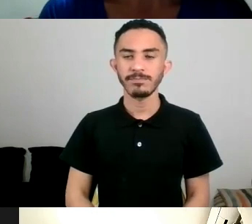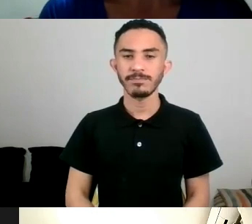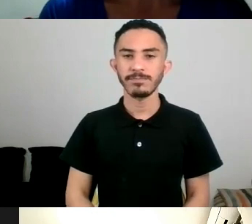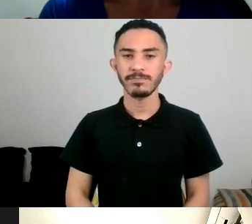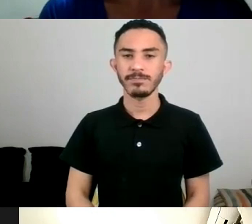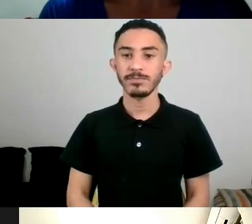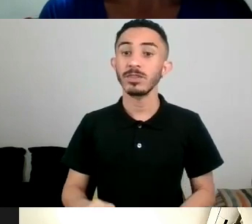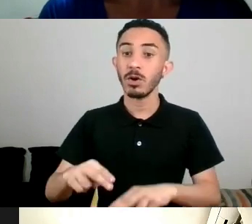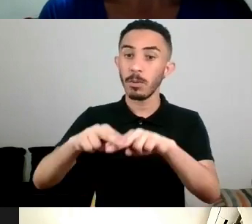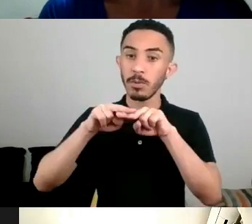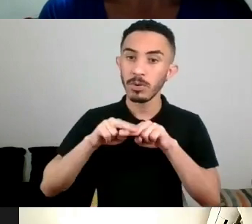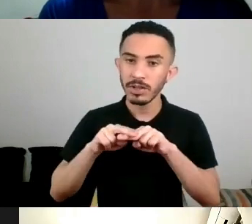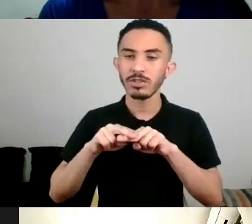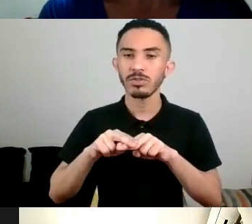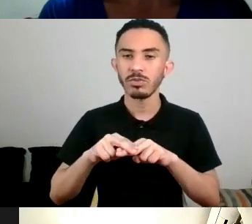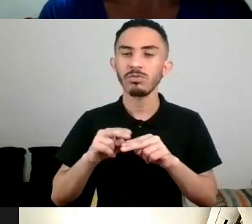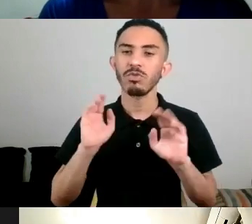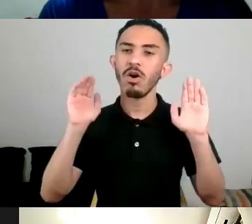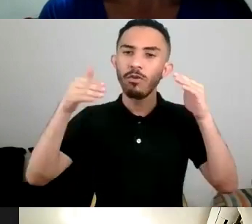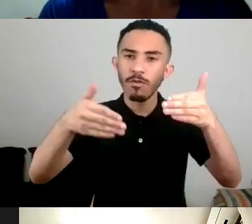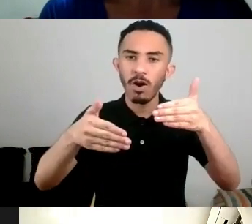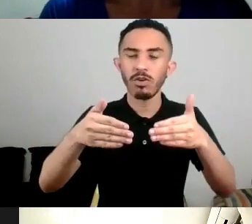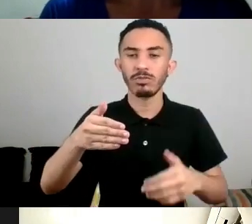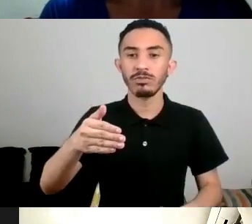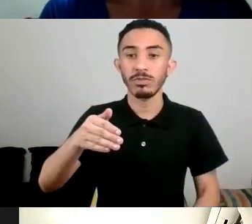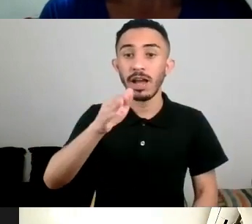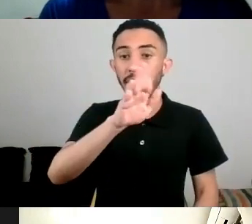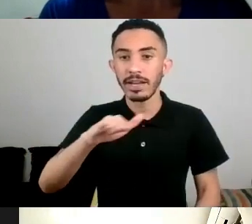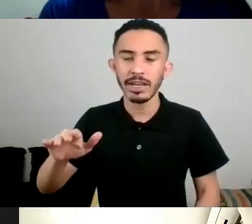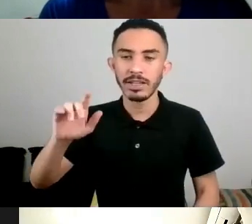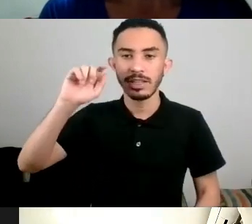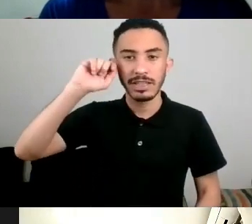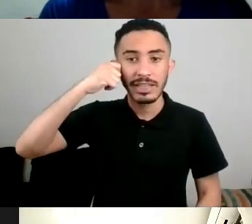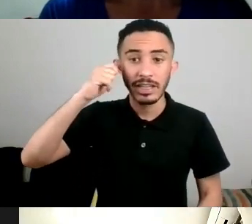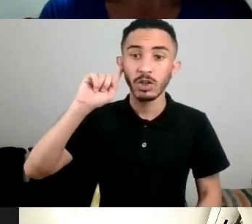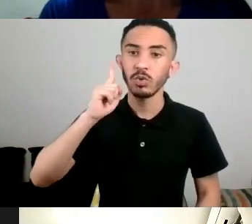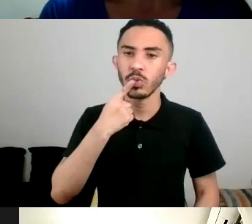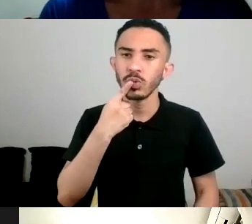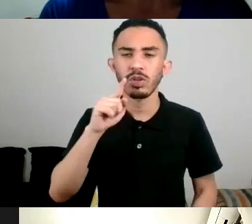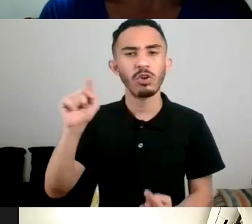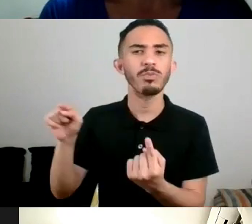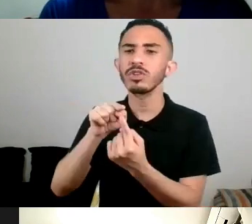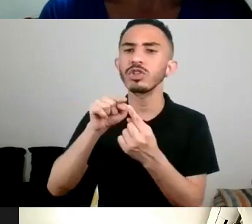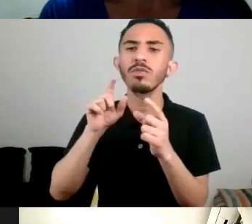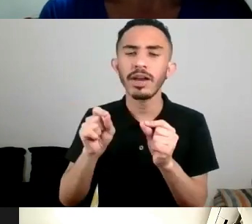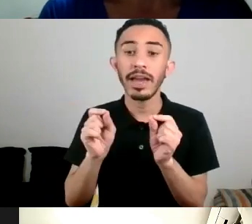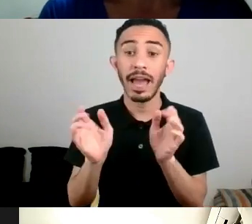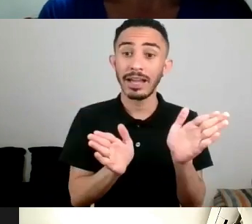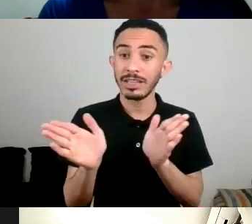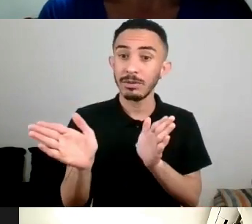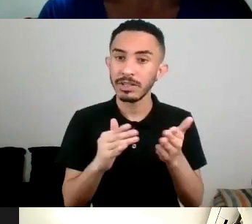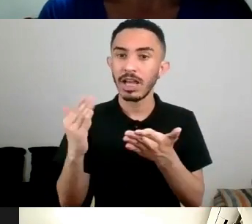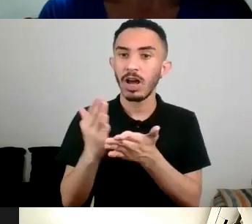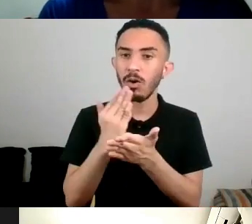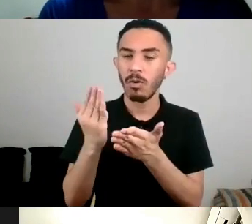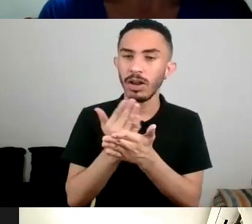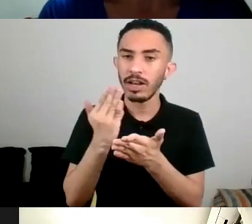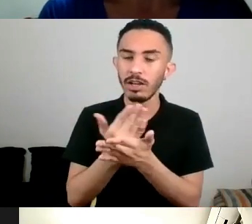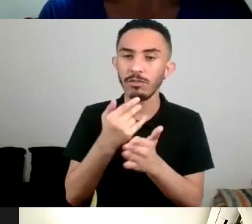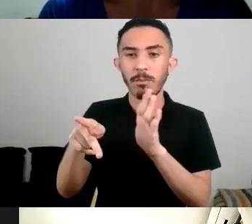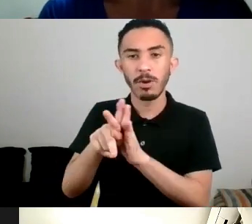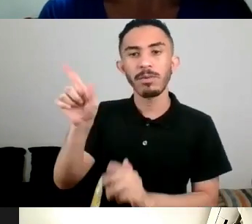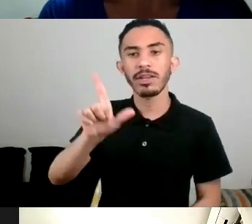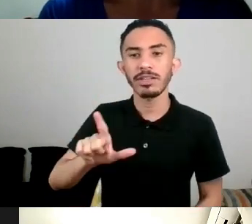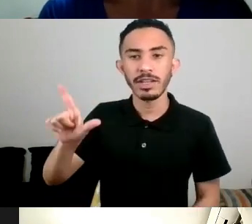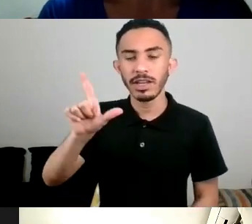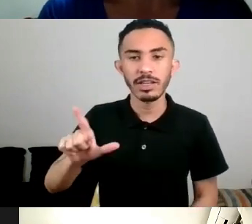Nesse sentido, tendo como foco as crianças negras surdas, nosso objetivo foi acessibilizar o livro de literatura